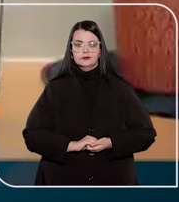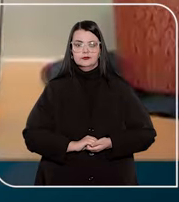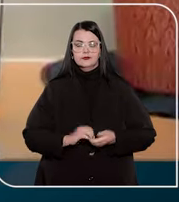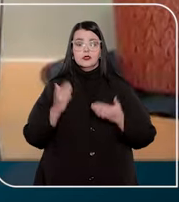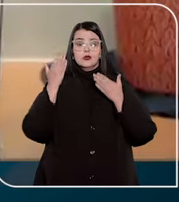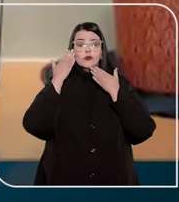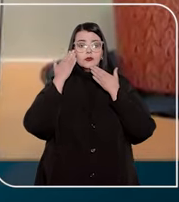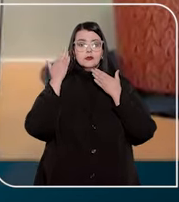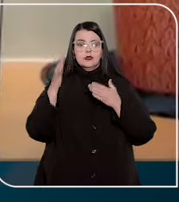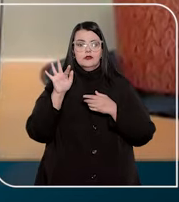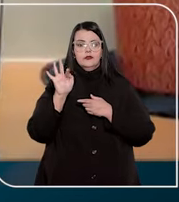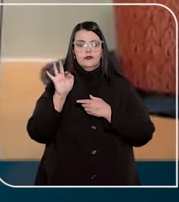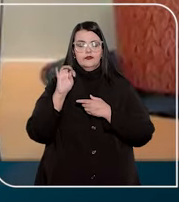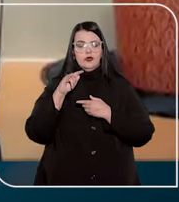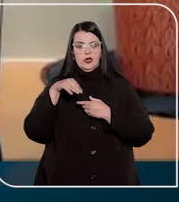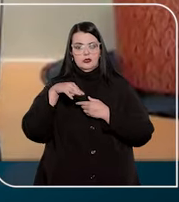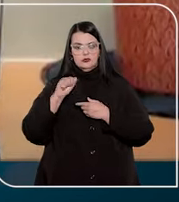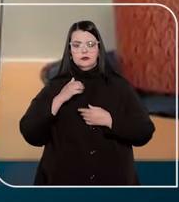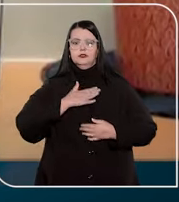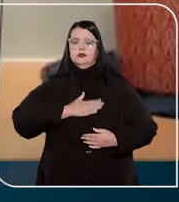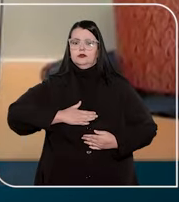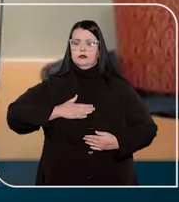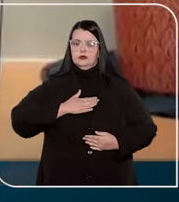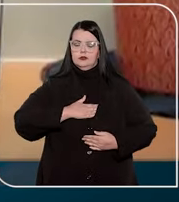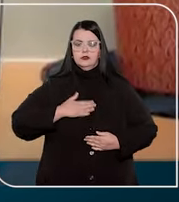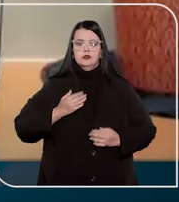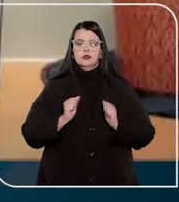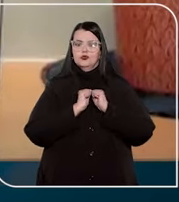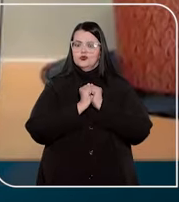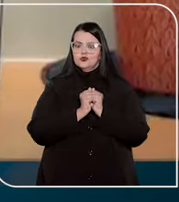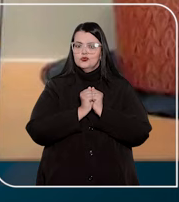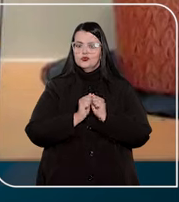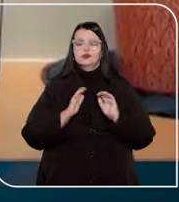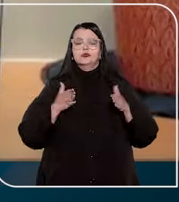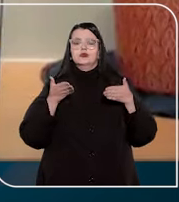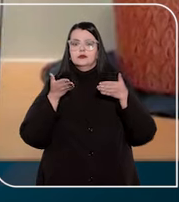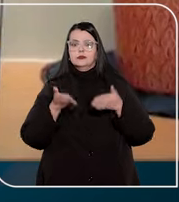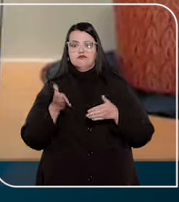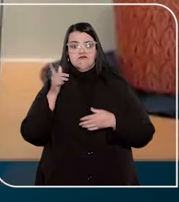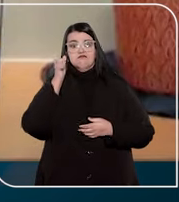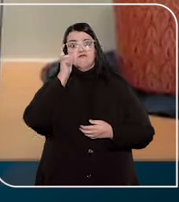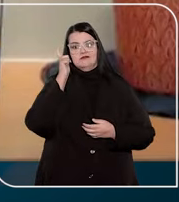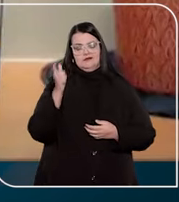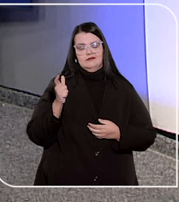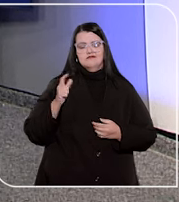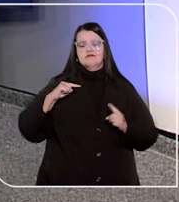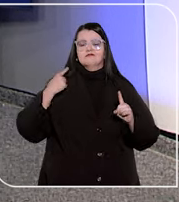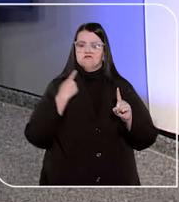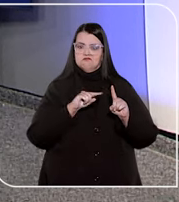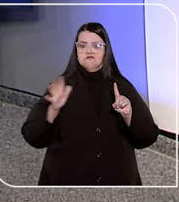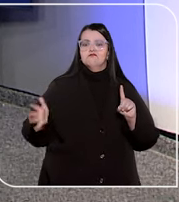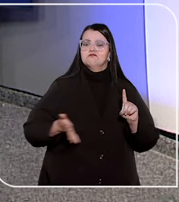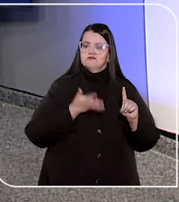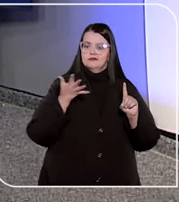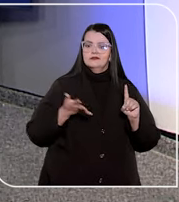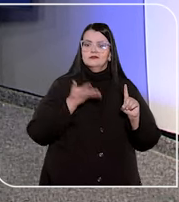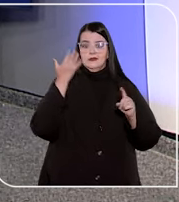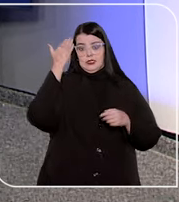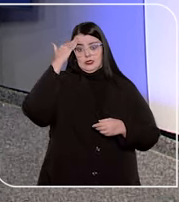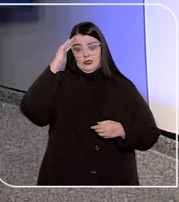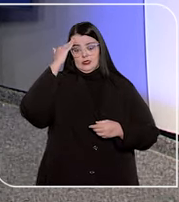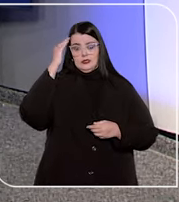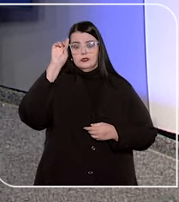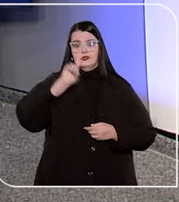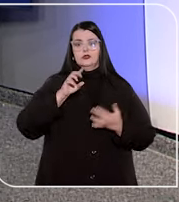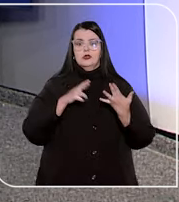Obrigado, Fátima. É um prazer todo meu, realmente, poder participar desse programa tão interessante e instigante. Vamos fazer todo mundo entender direito